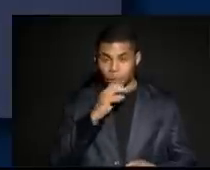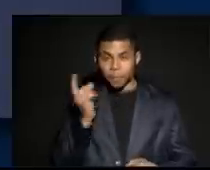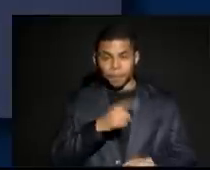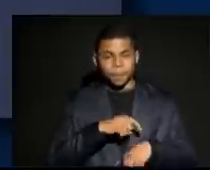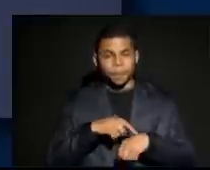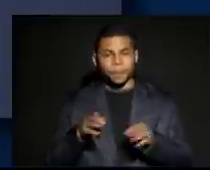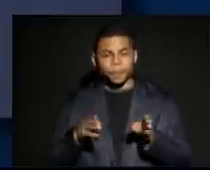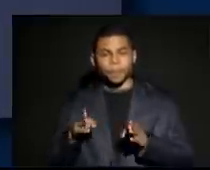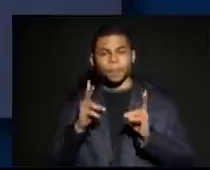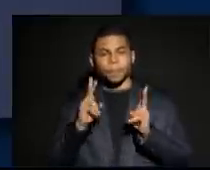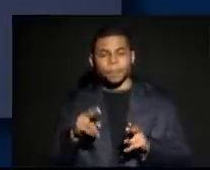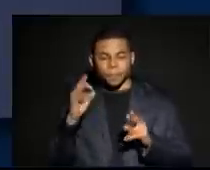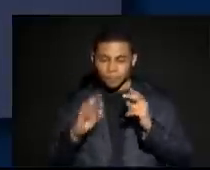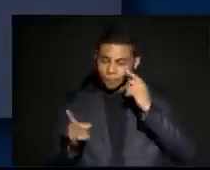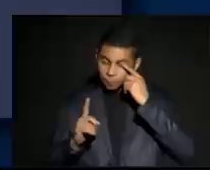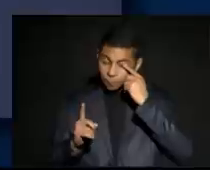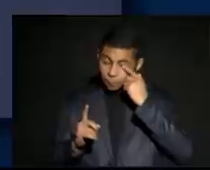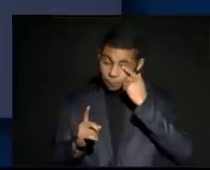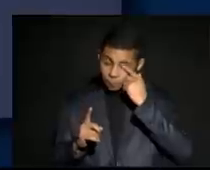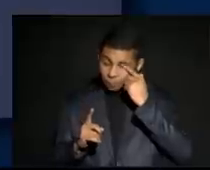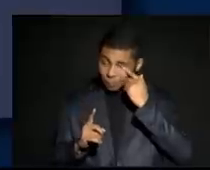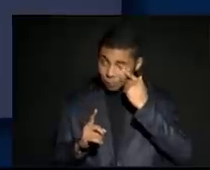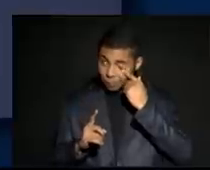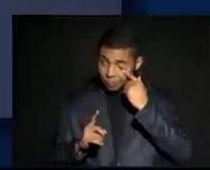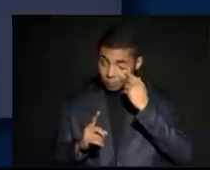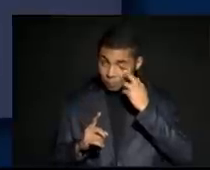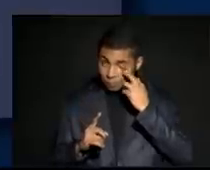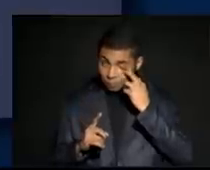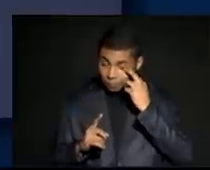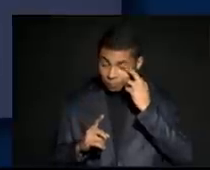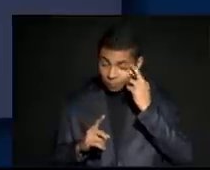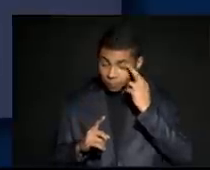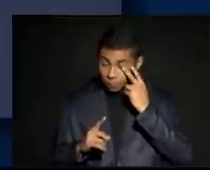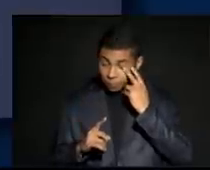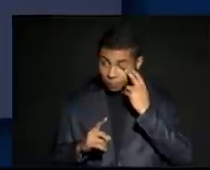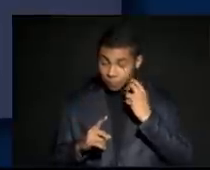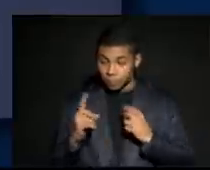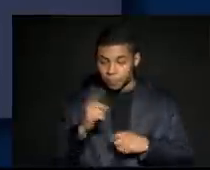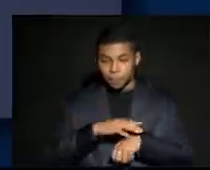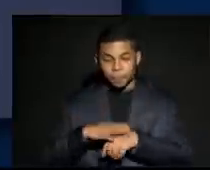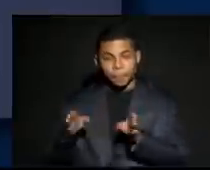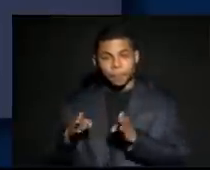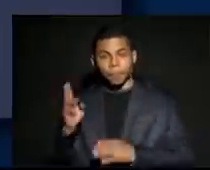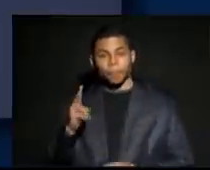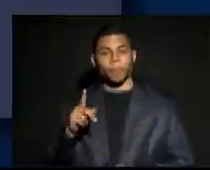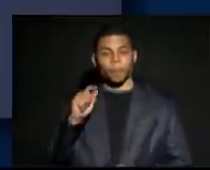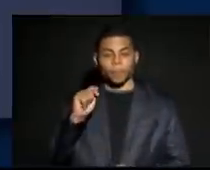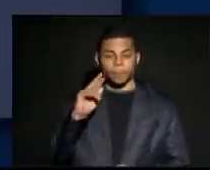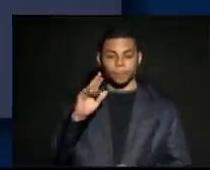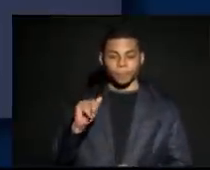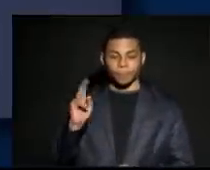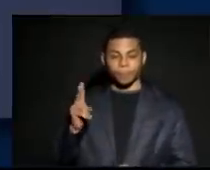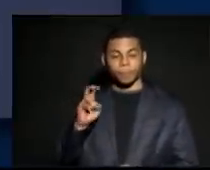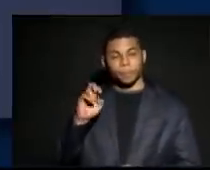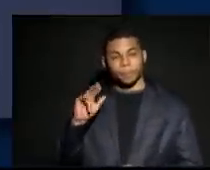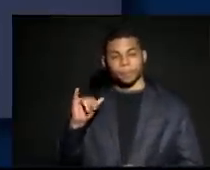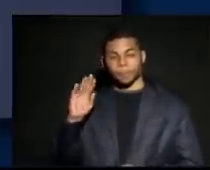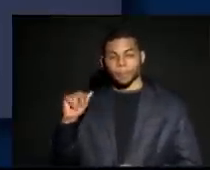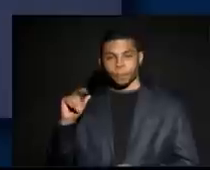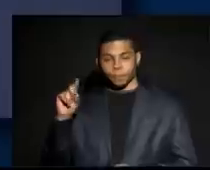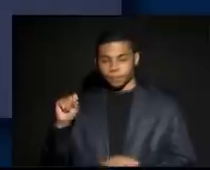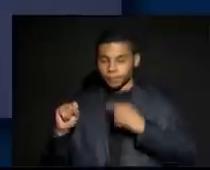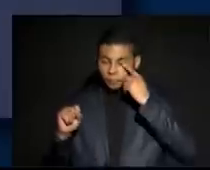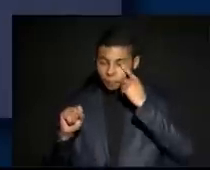incerteza né a China vive um certo momento Lima Brothers com a quebra da é grande que a mão a